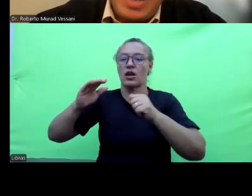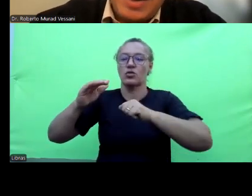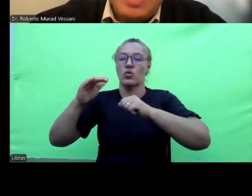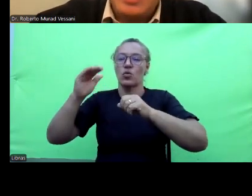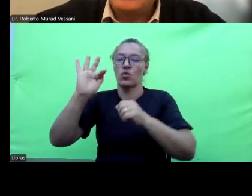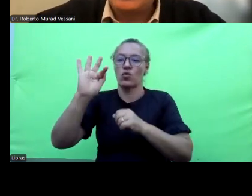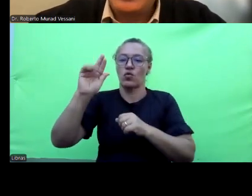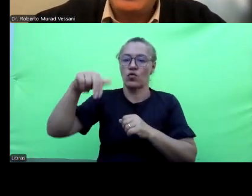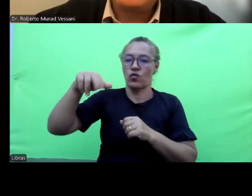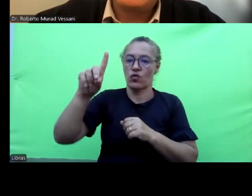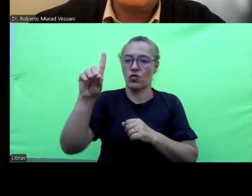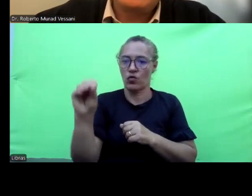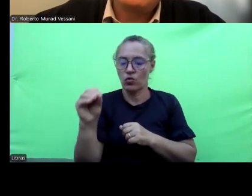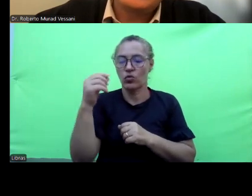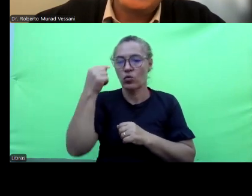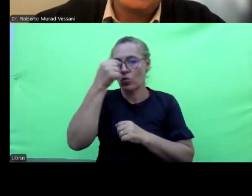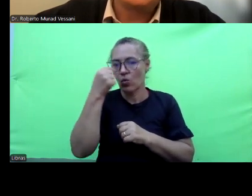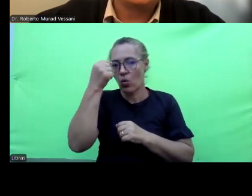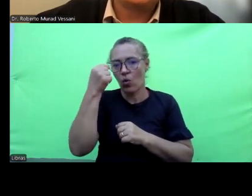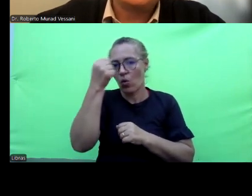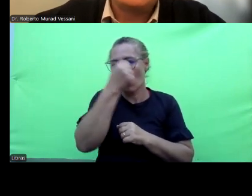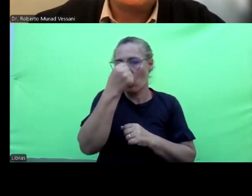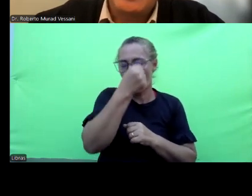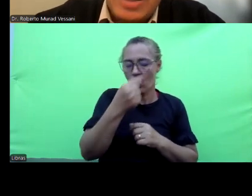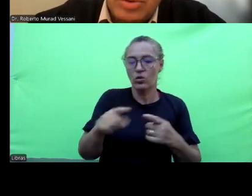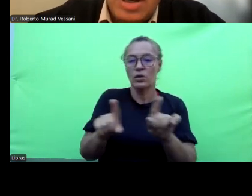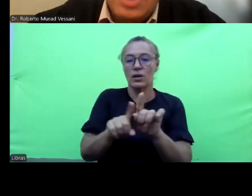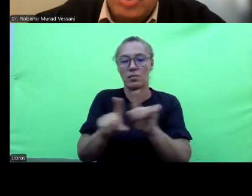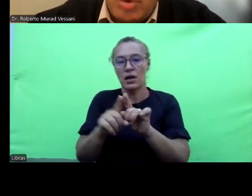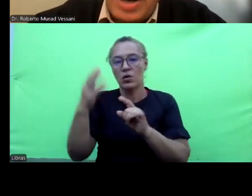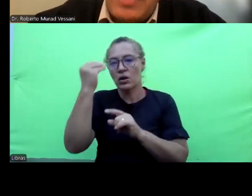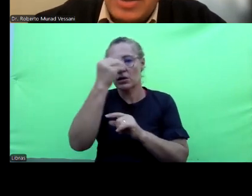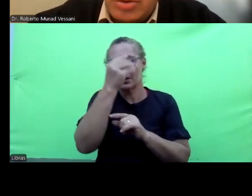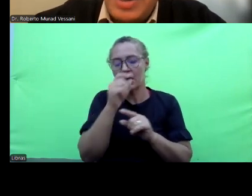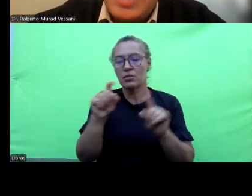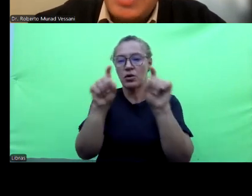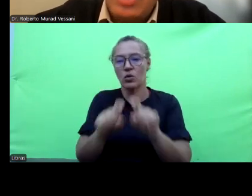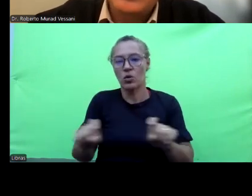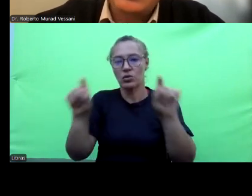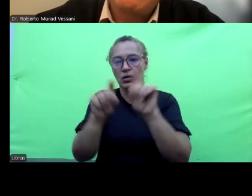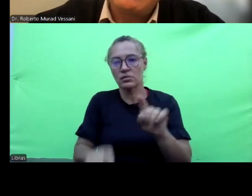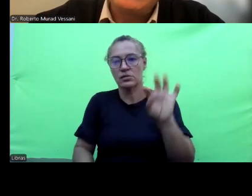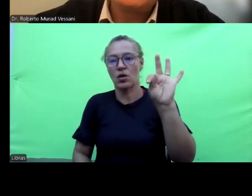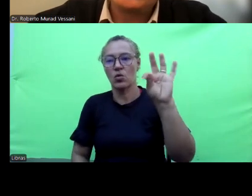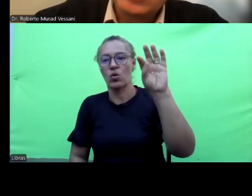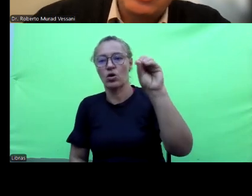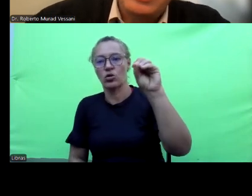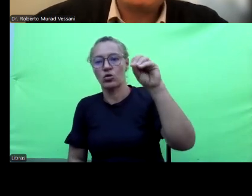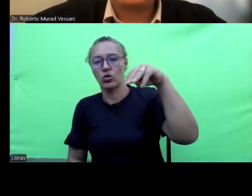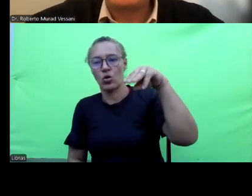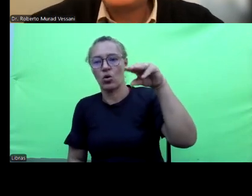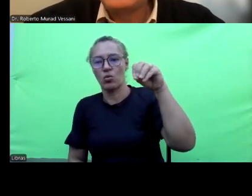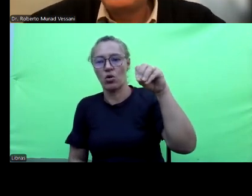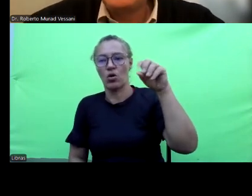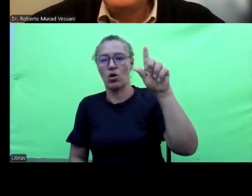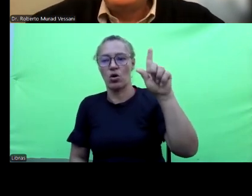ver mais detalhes do nervo e também um exame computadorizado chamado tomografia de coerência óptica, que vai medir o seu nervo